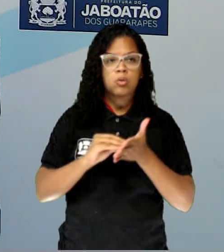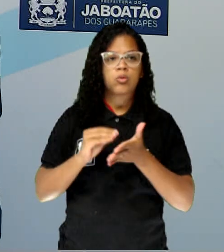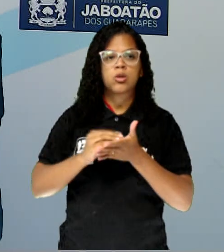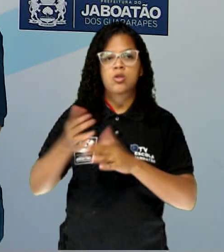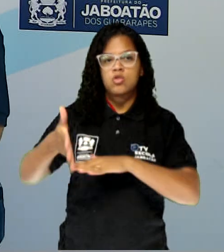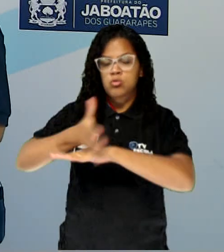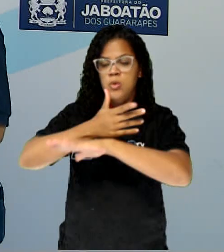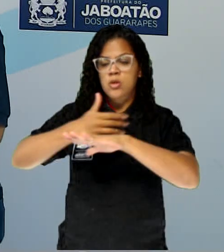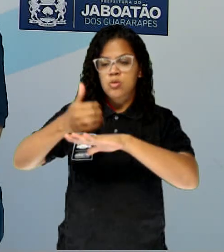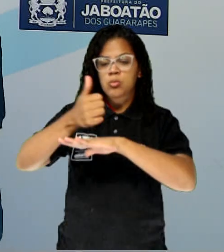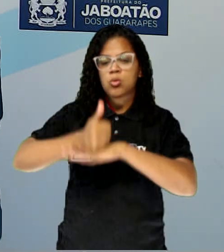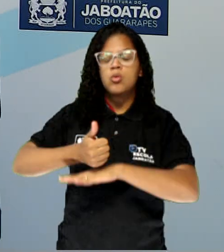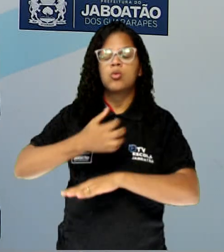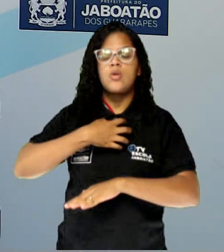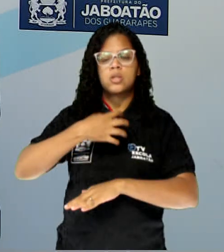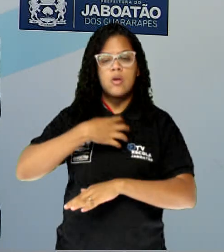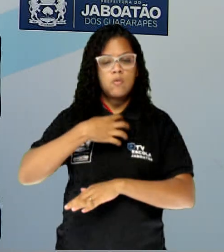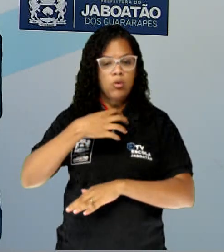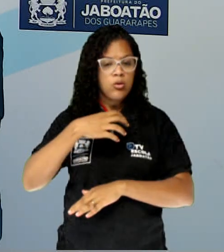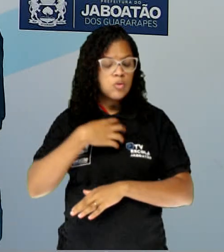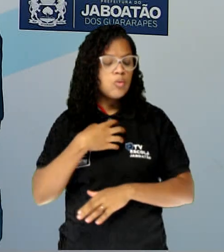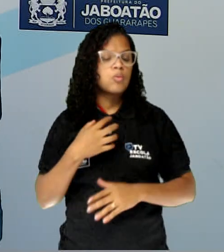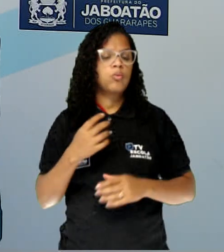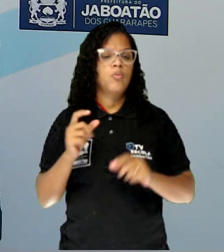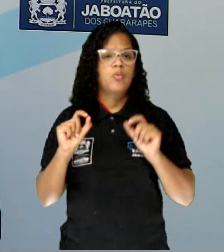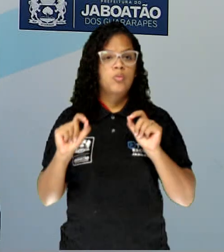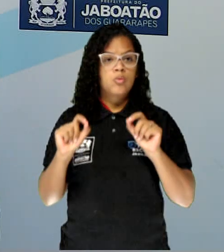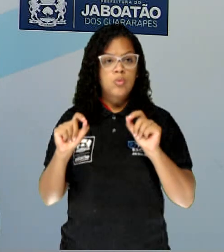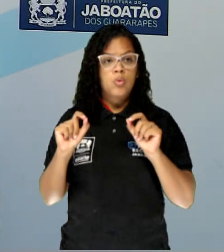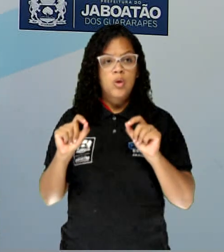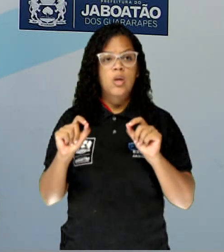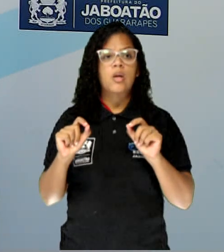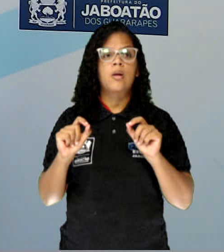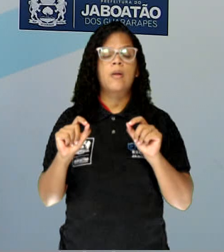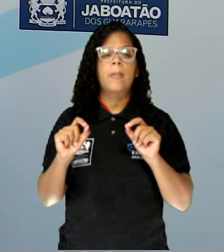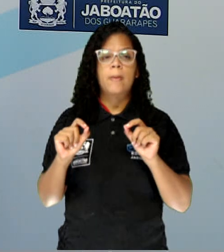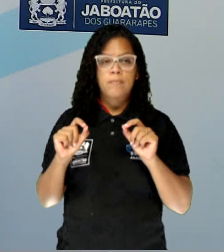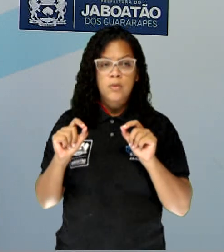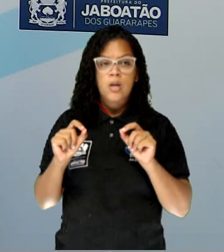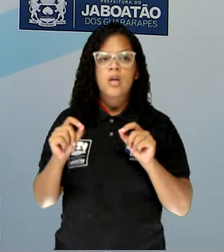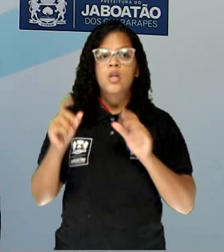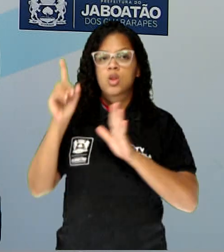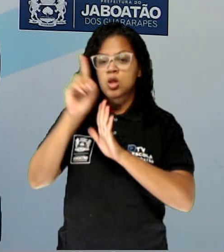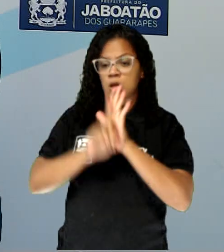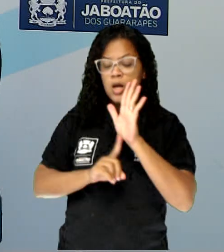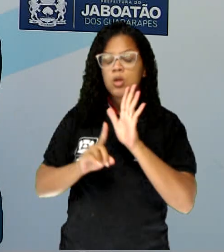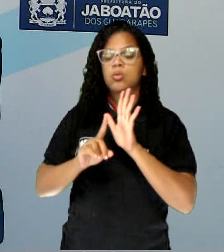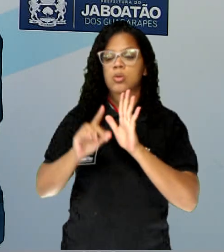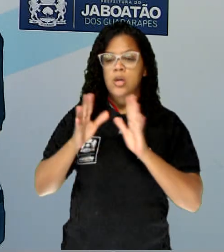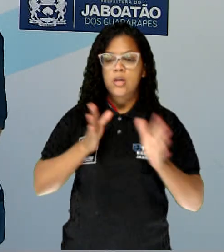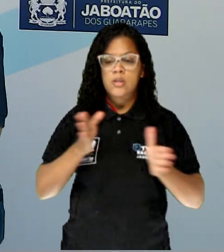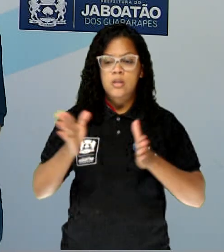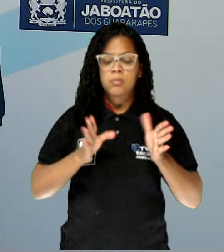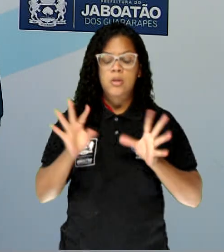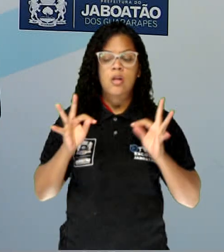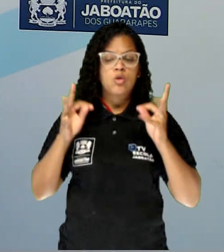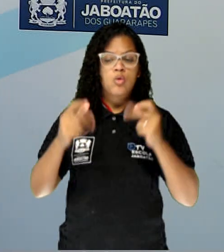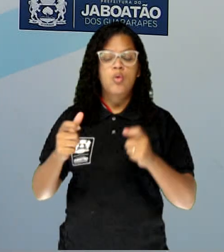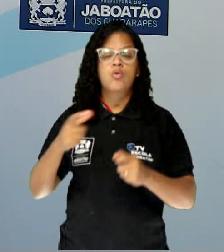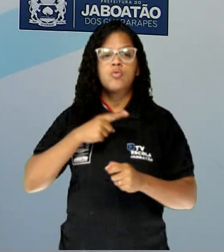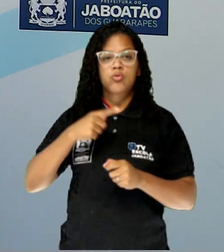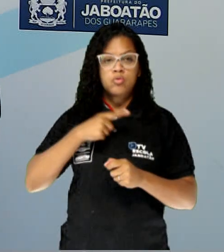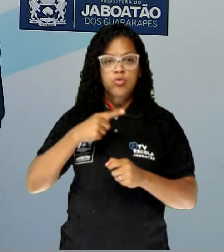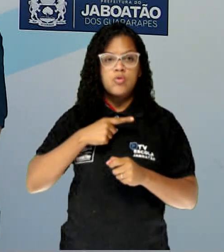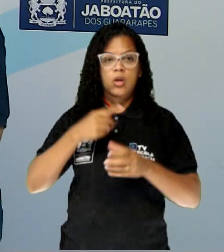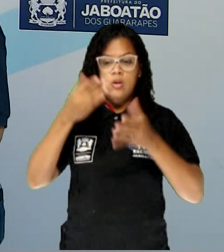Salvador, zelando pelo direito de acessibilidade a todos e todas. Estou encaminhando cópia deste